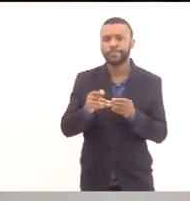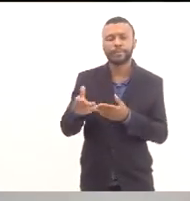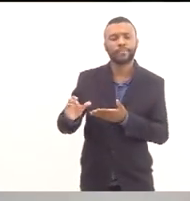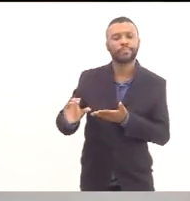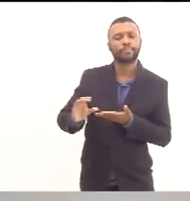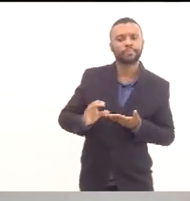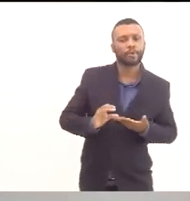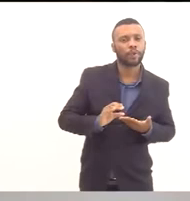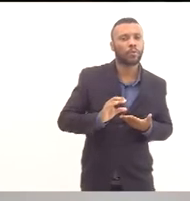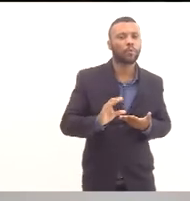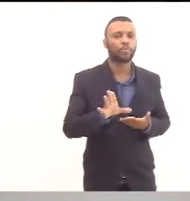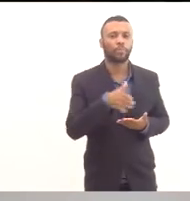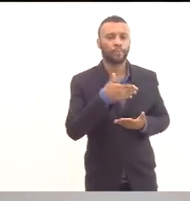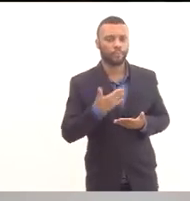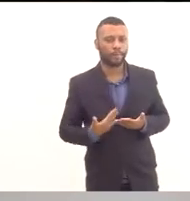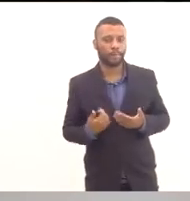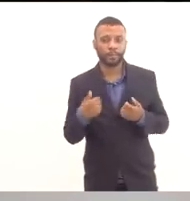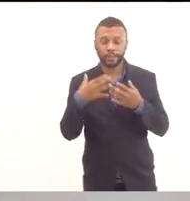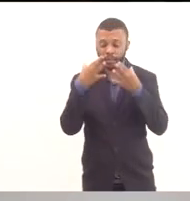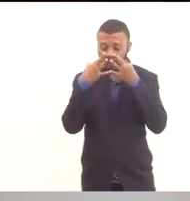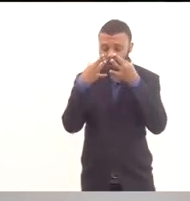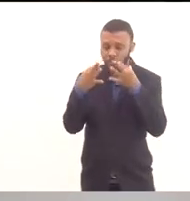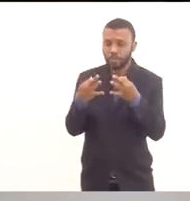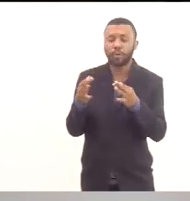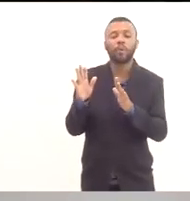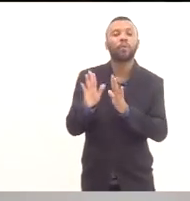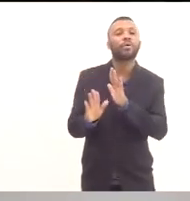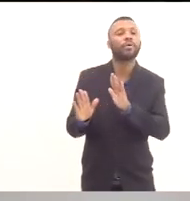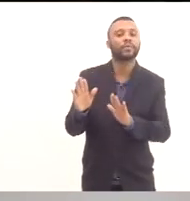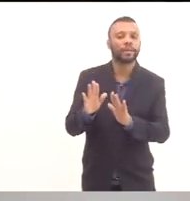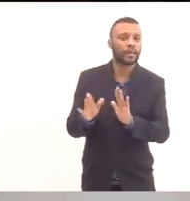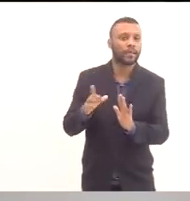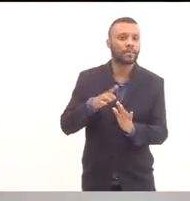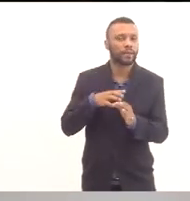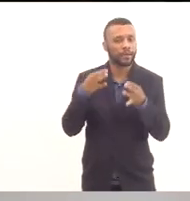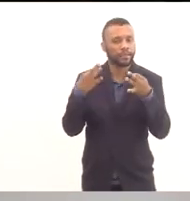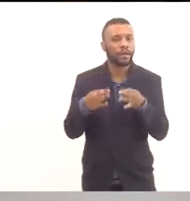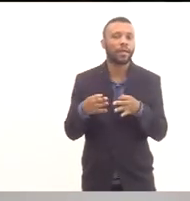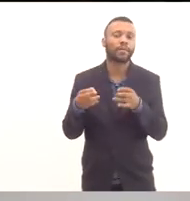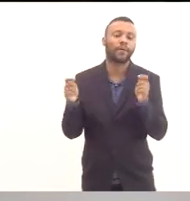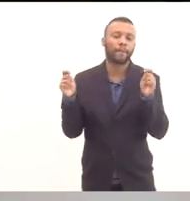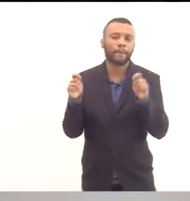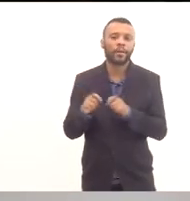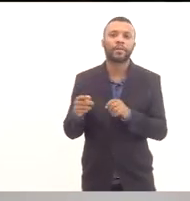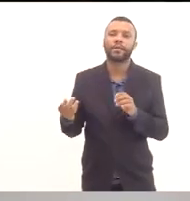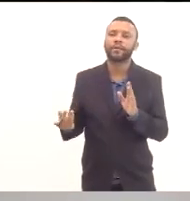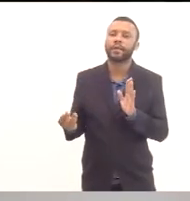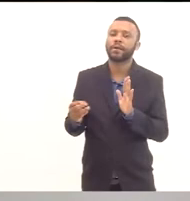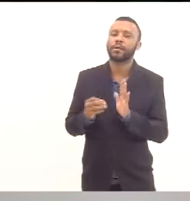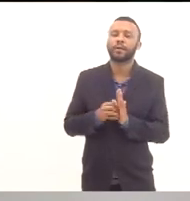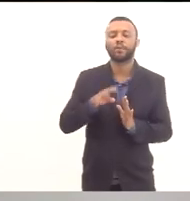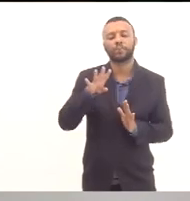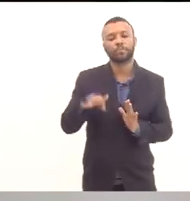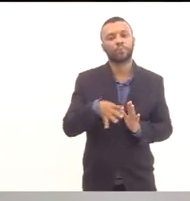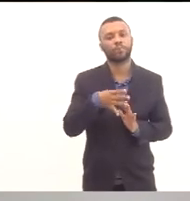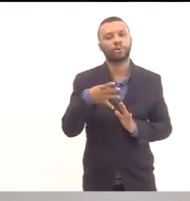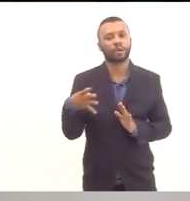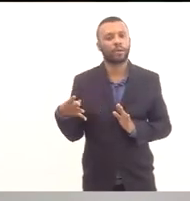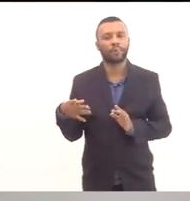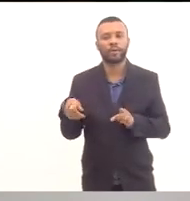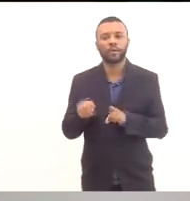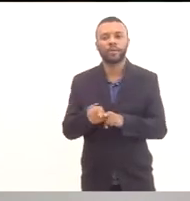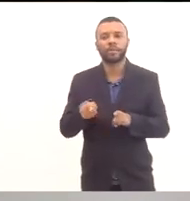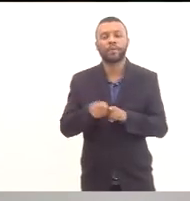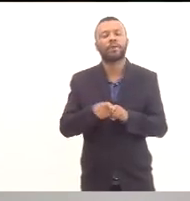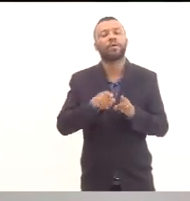tem que ter muito cuidado com que recebo aqui e tem tem a possibilidade de ser enquadrado no programa é e os